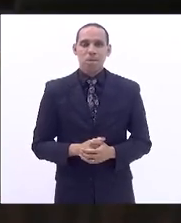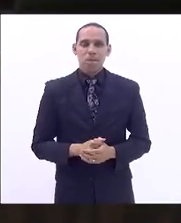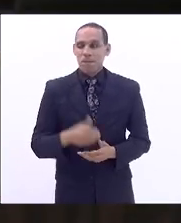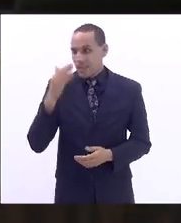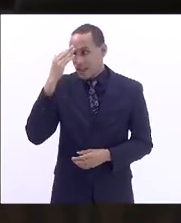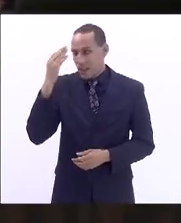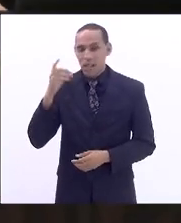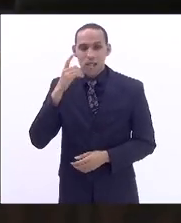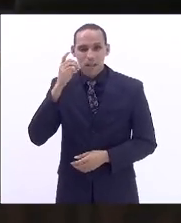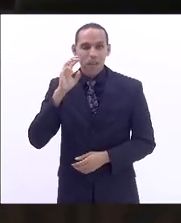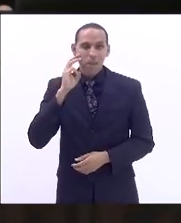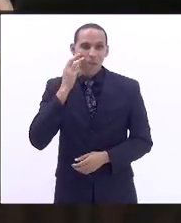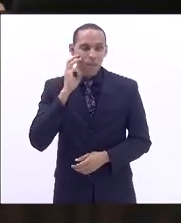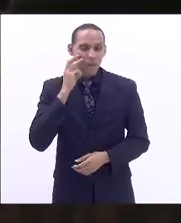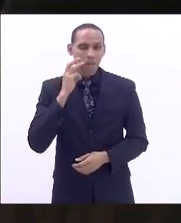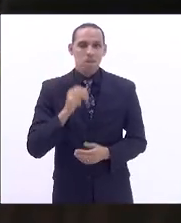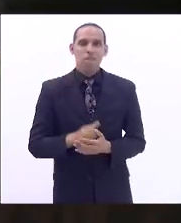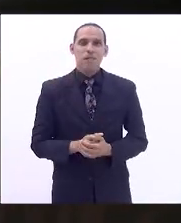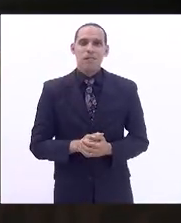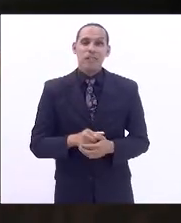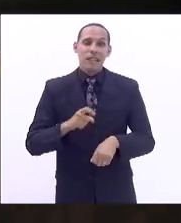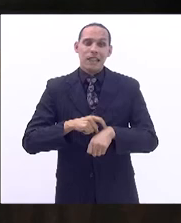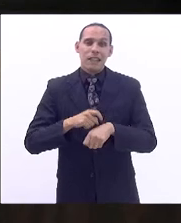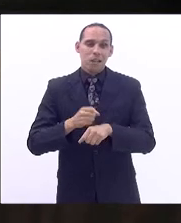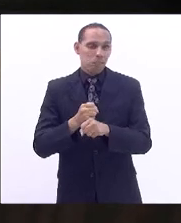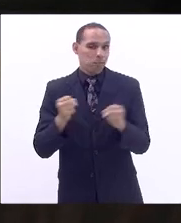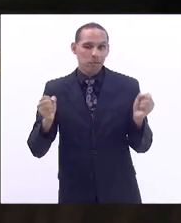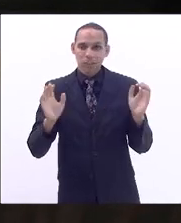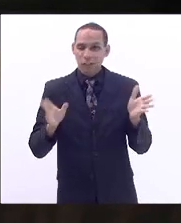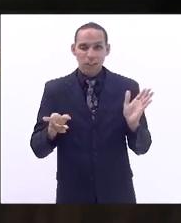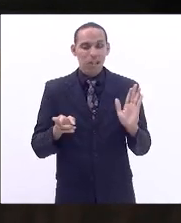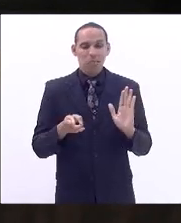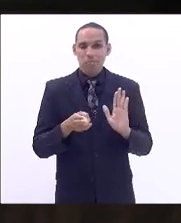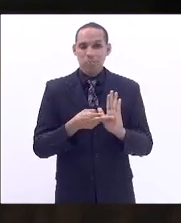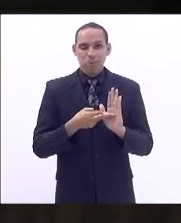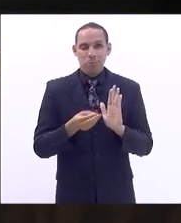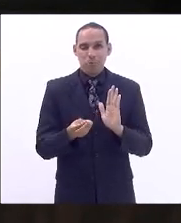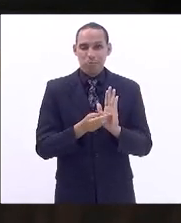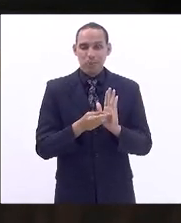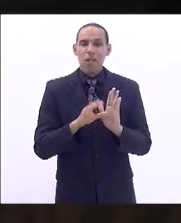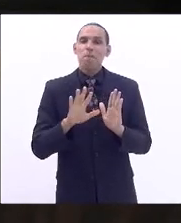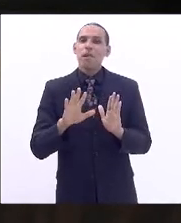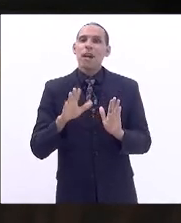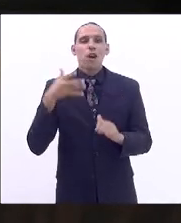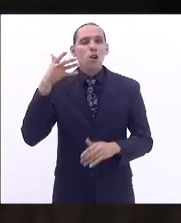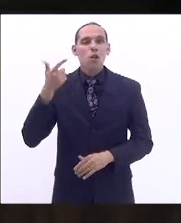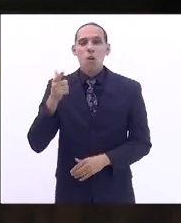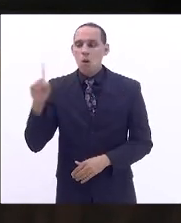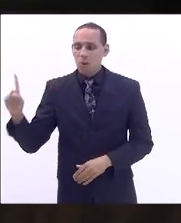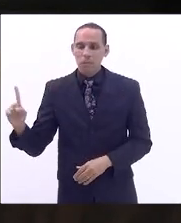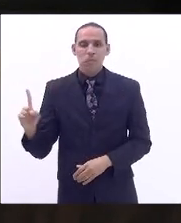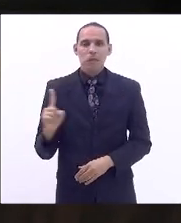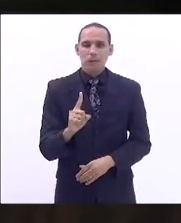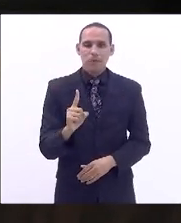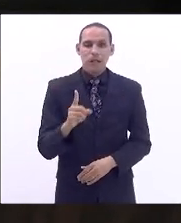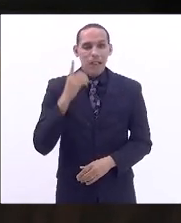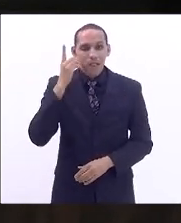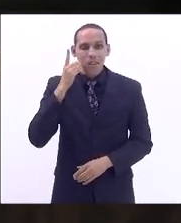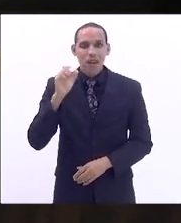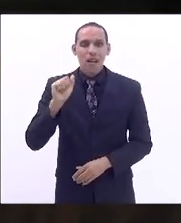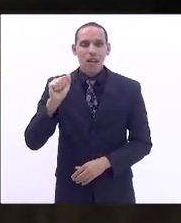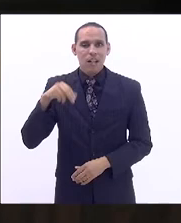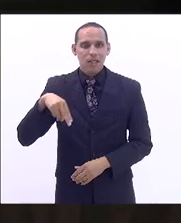e obrigado Deputado Walter Carneiro já estouramos o tempo regimental mas eu vou dar o próximo orador inscrito aqui o